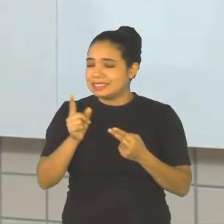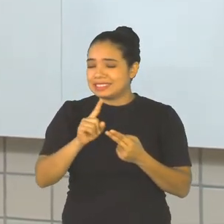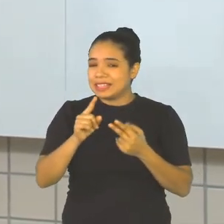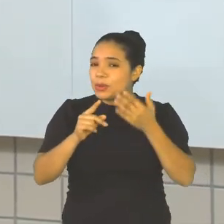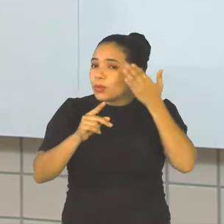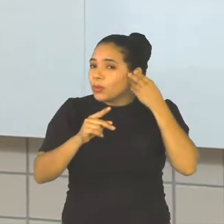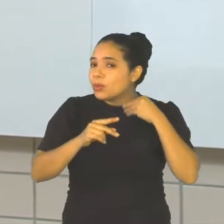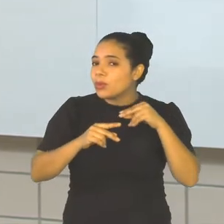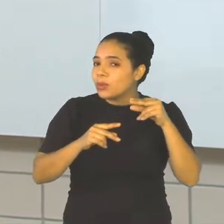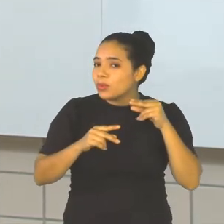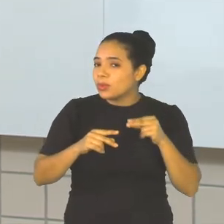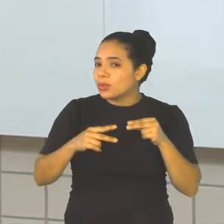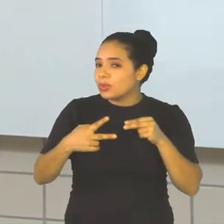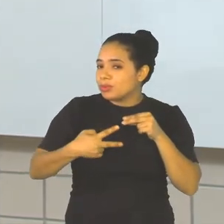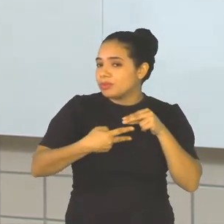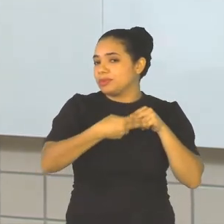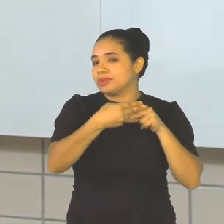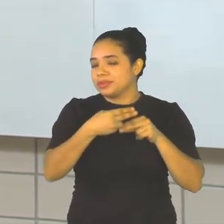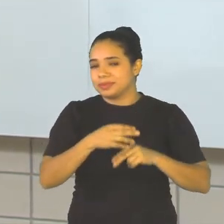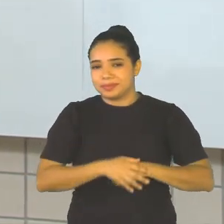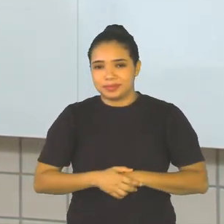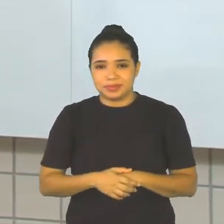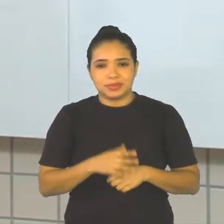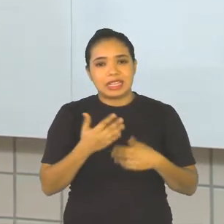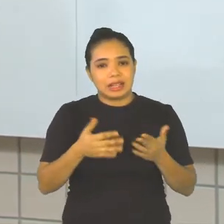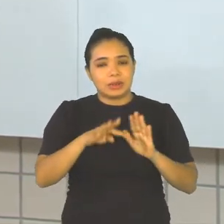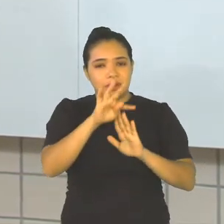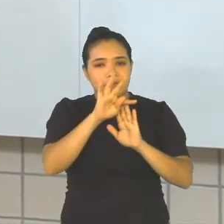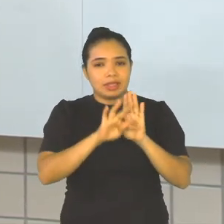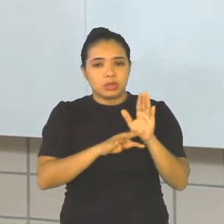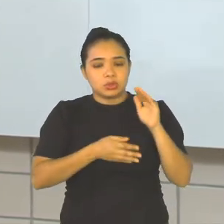quê? É um texto curto e rápido, né?